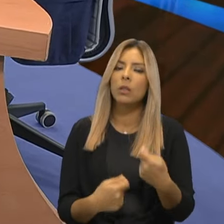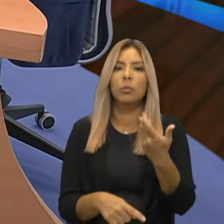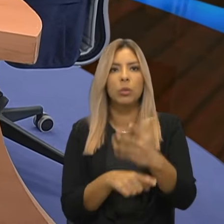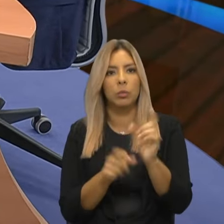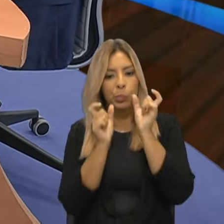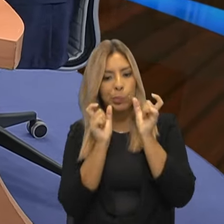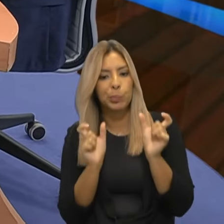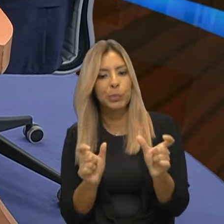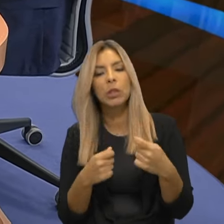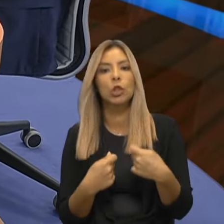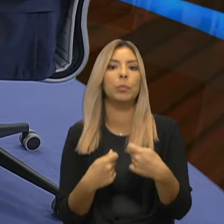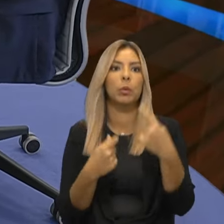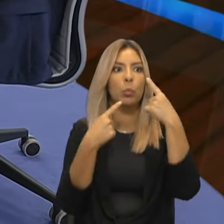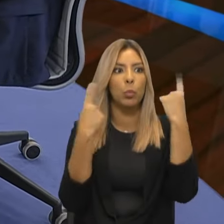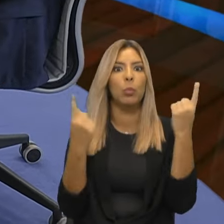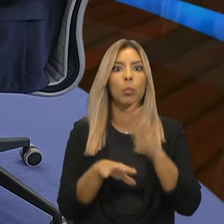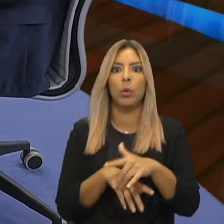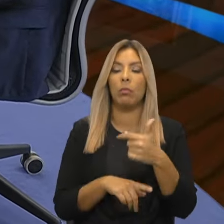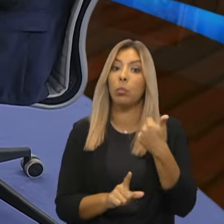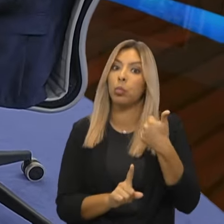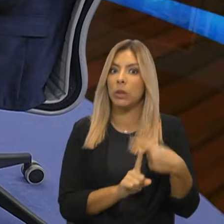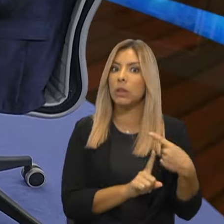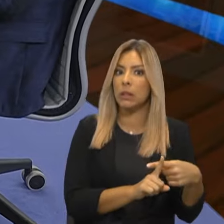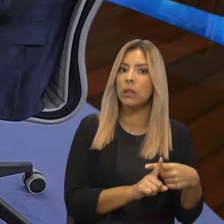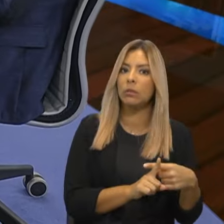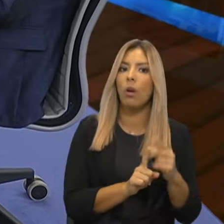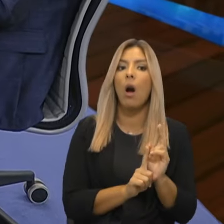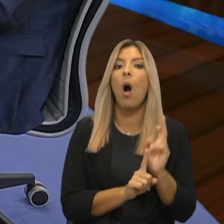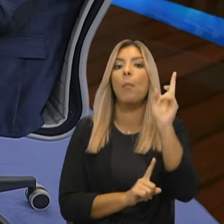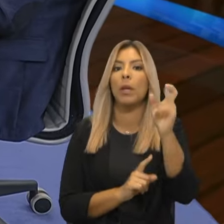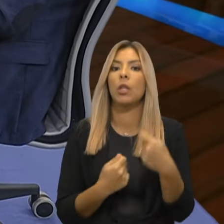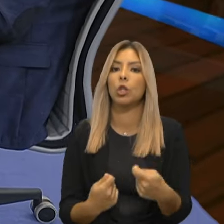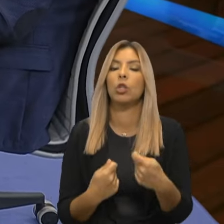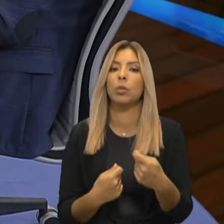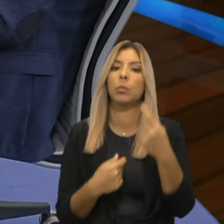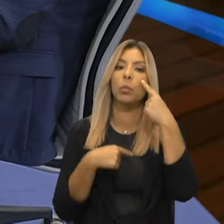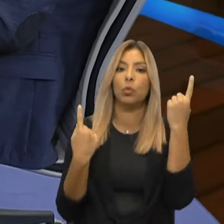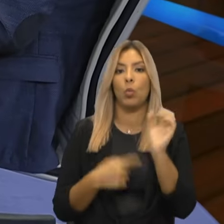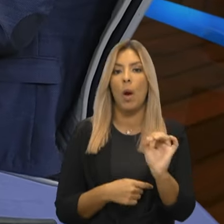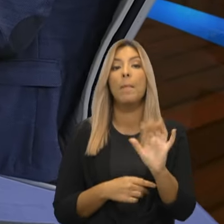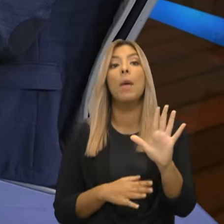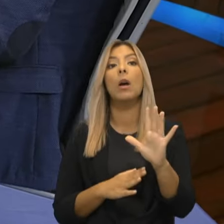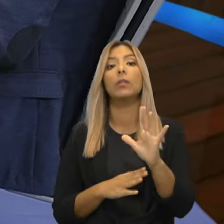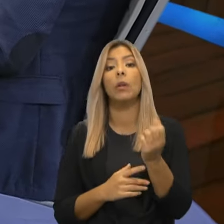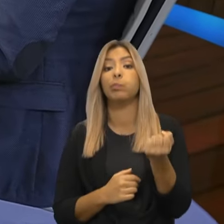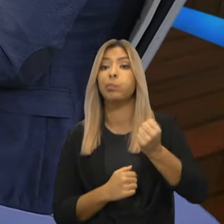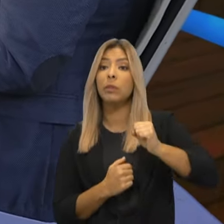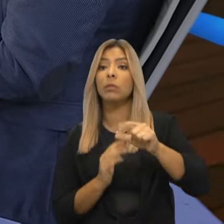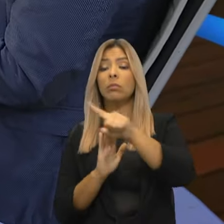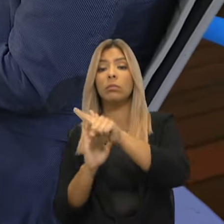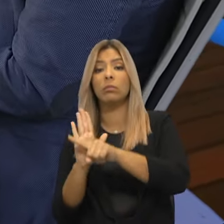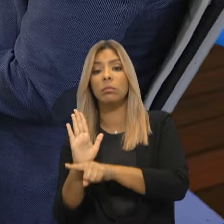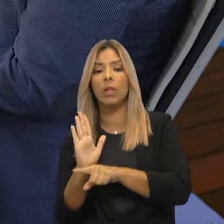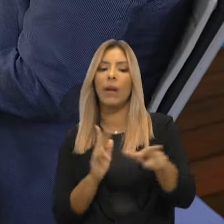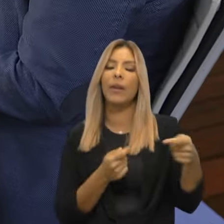da despesa pública é bom, porque não vai aumentar a despesa pública. Mas, inviabiliza também medidas, não é? Que se queiram tomar. Inviabiliza o